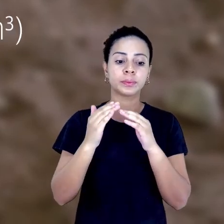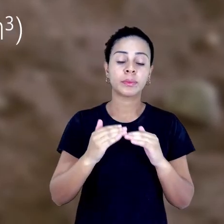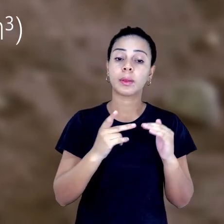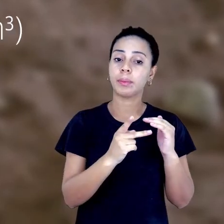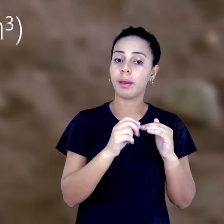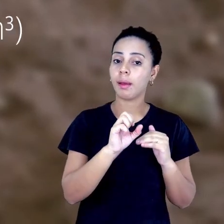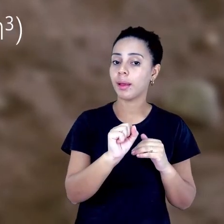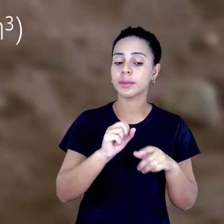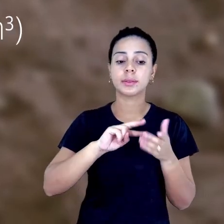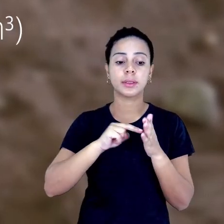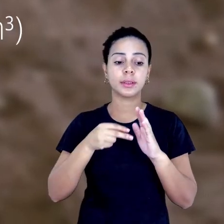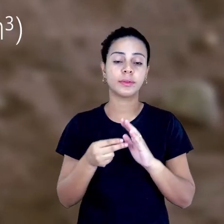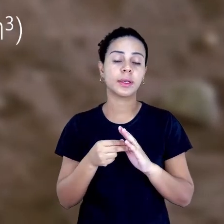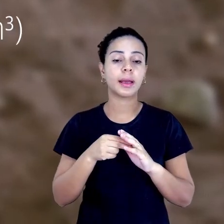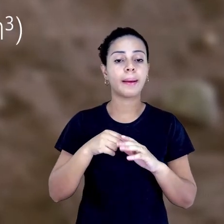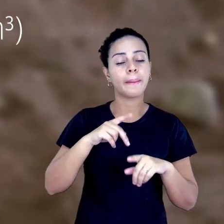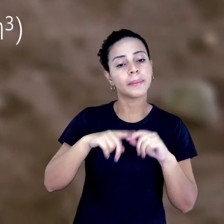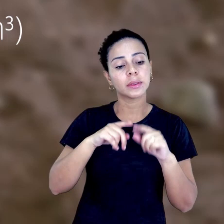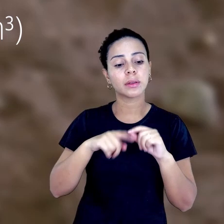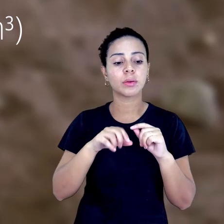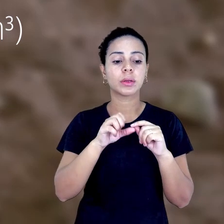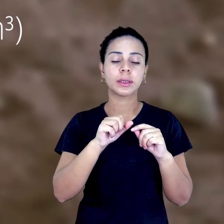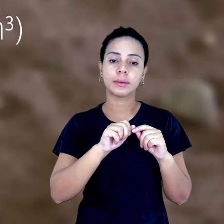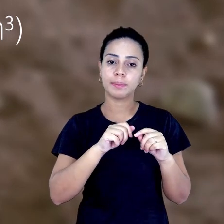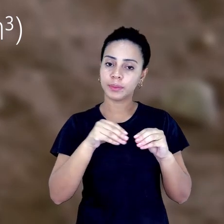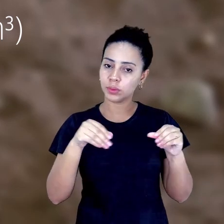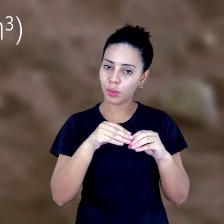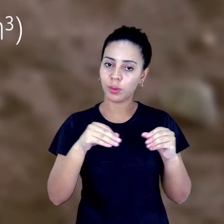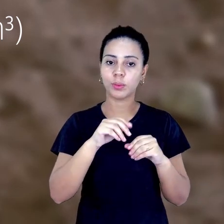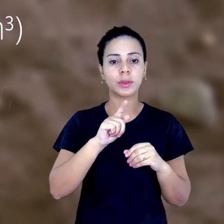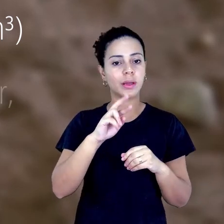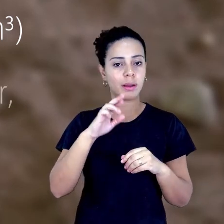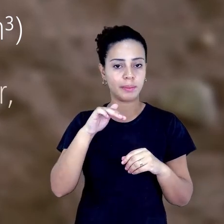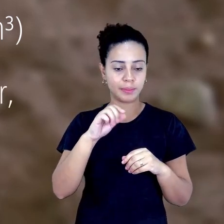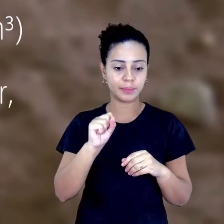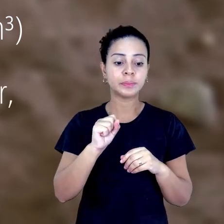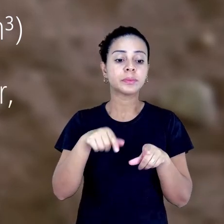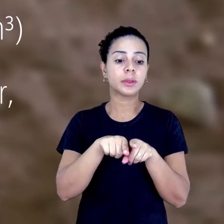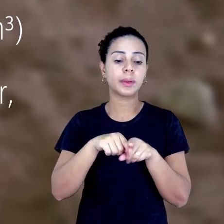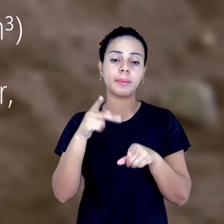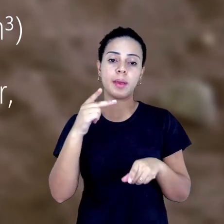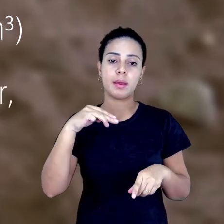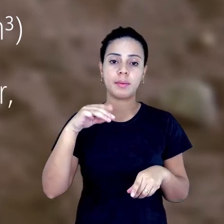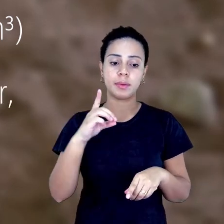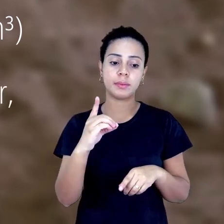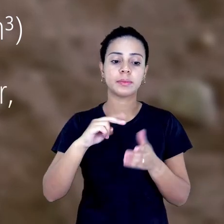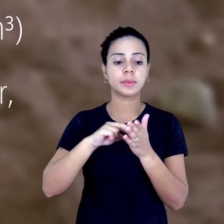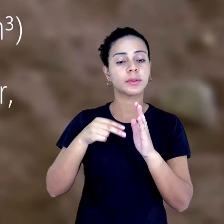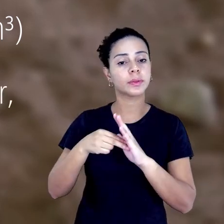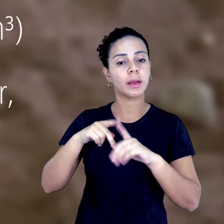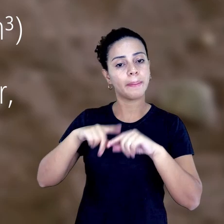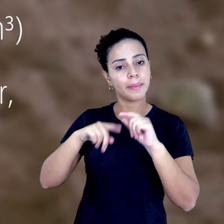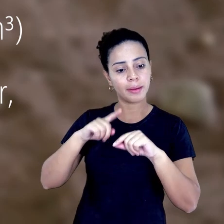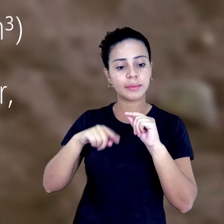a massa específica dos grãos do solo em grama por centímetro cúbico. ρMD é a massa específica do